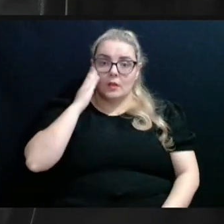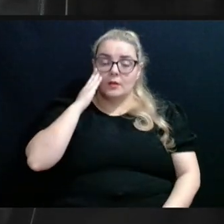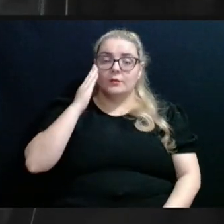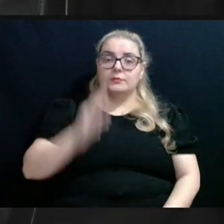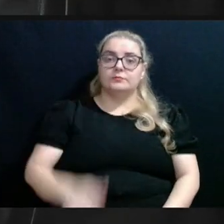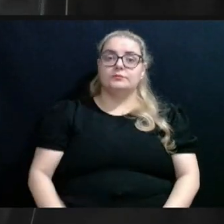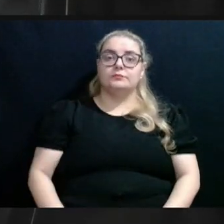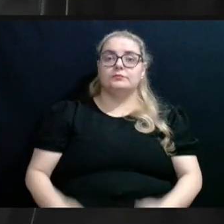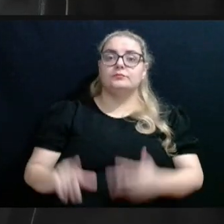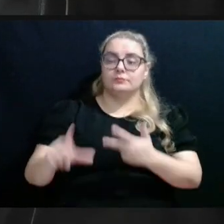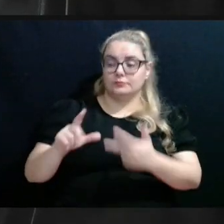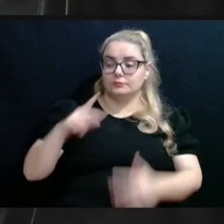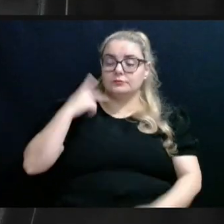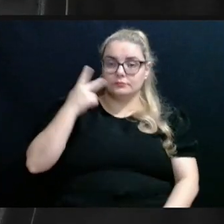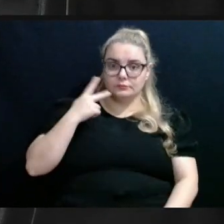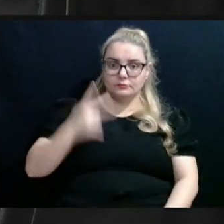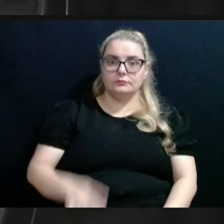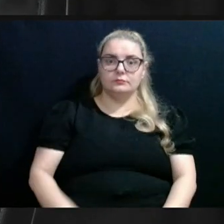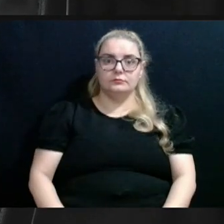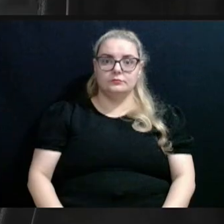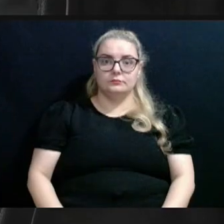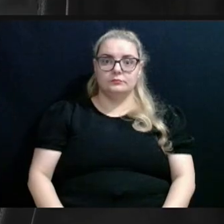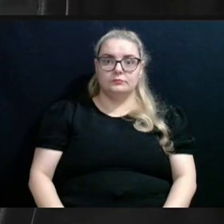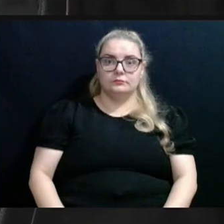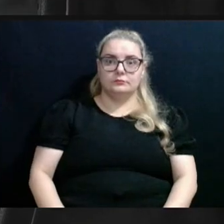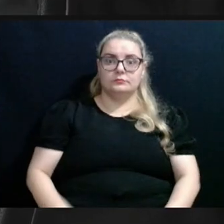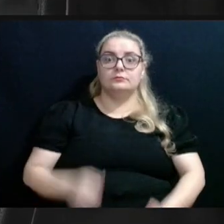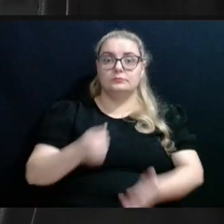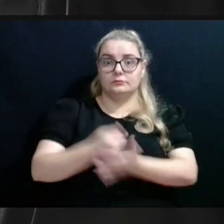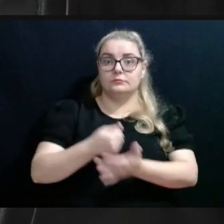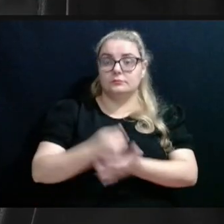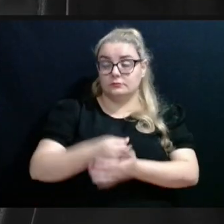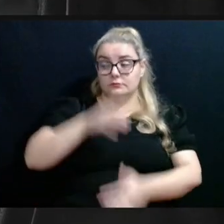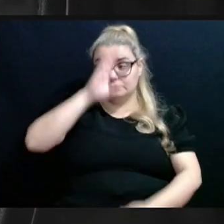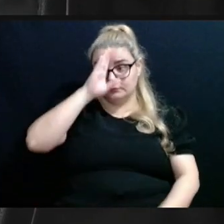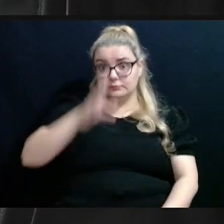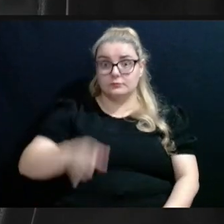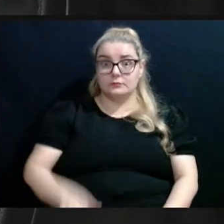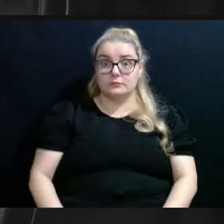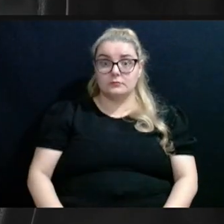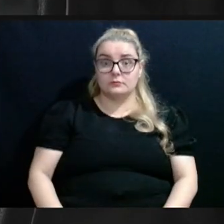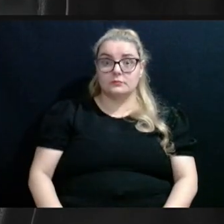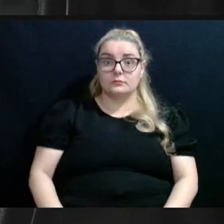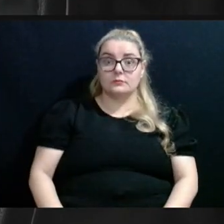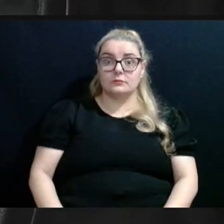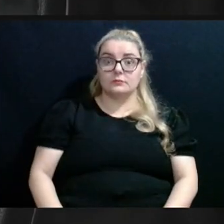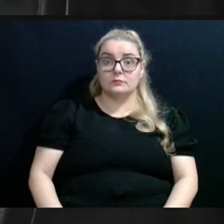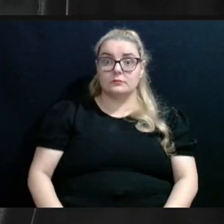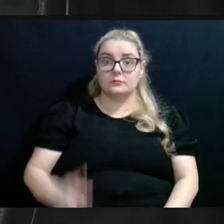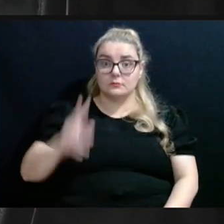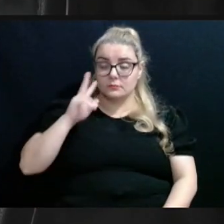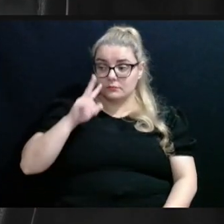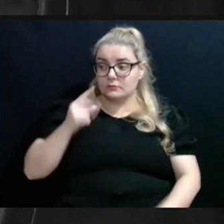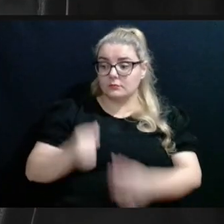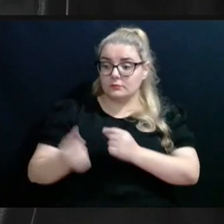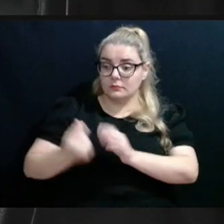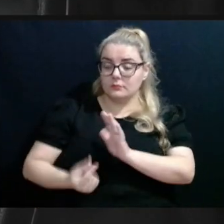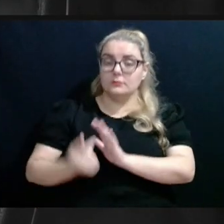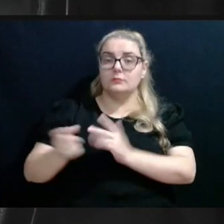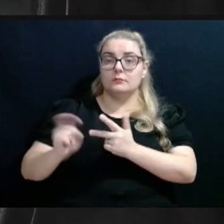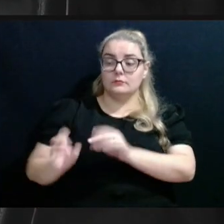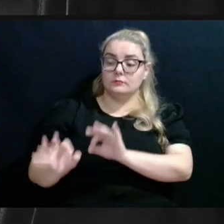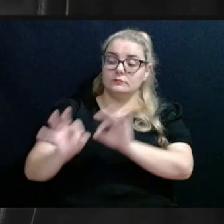o vereador, a obrigação principal do vereador é ver o orçamento do executivo, acompanhar o